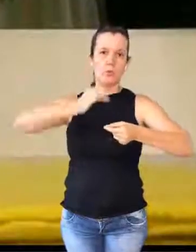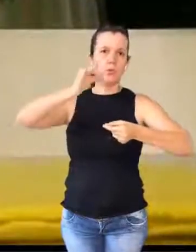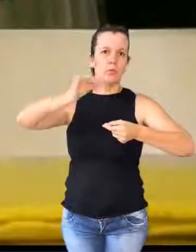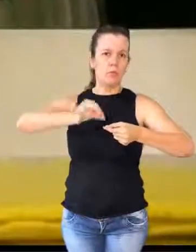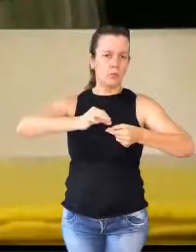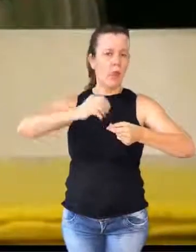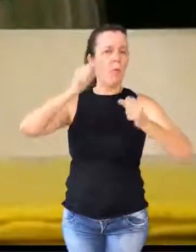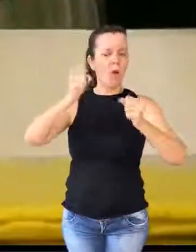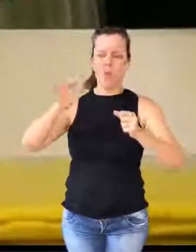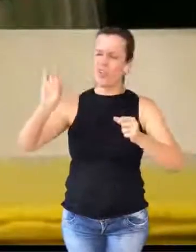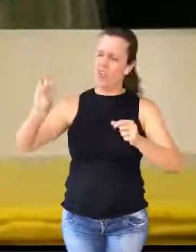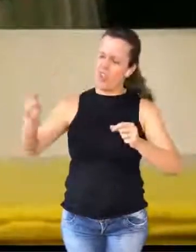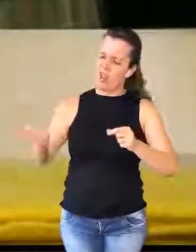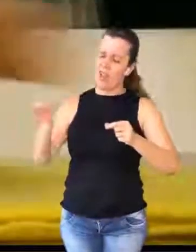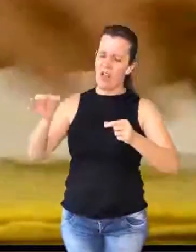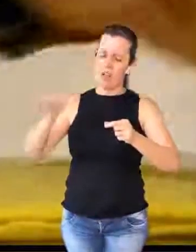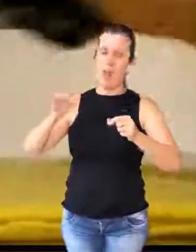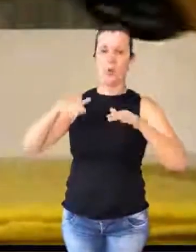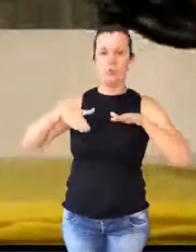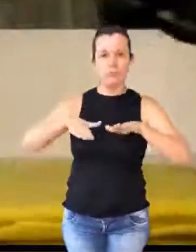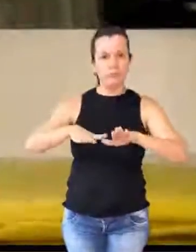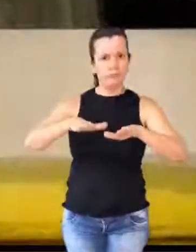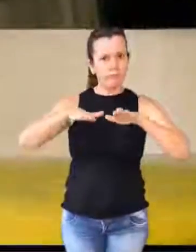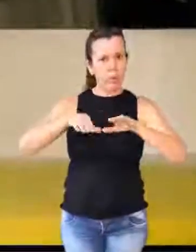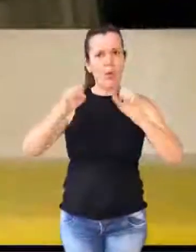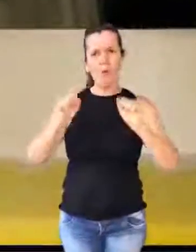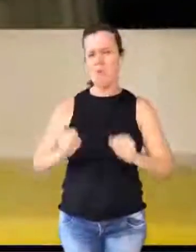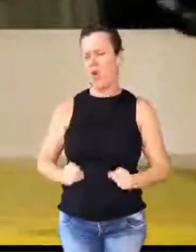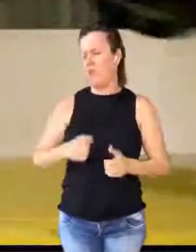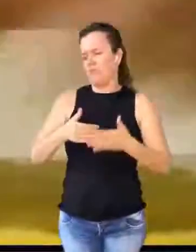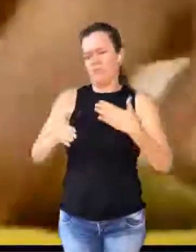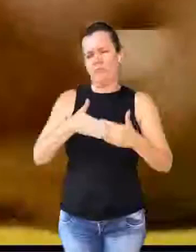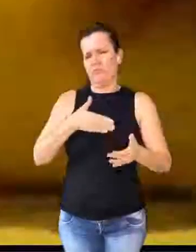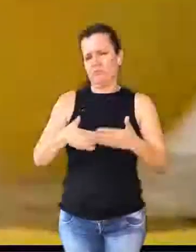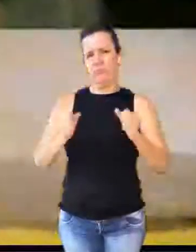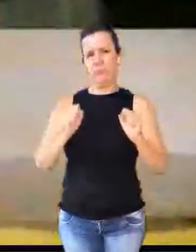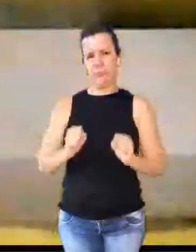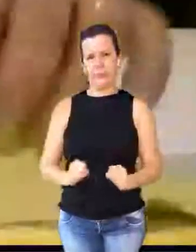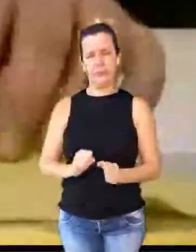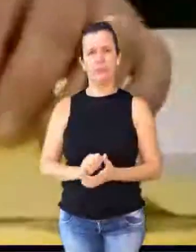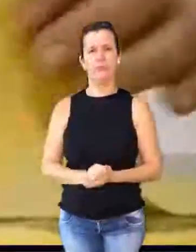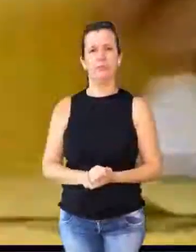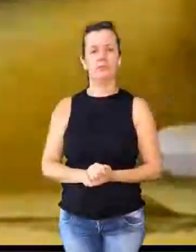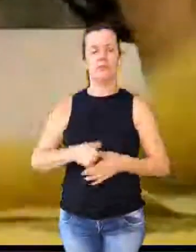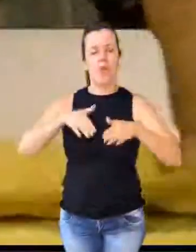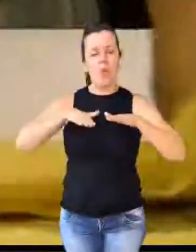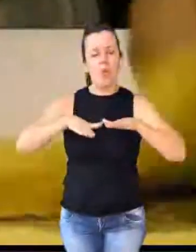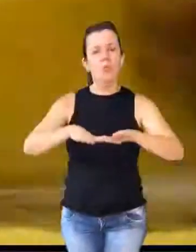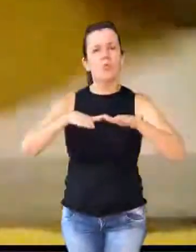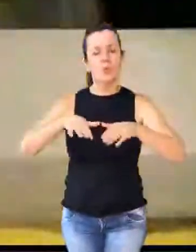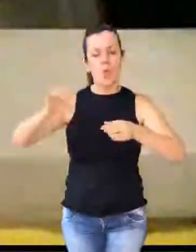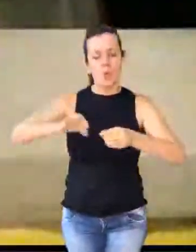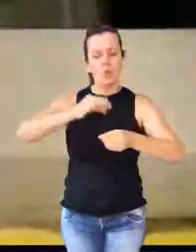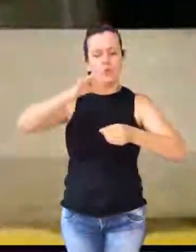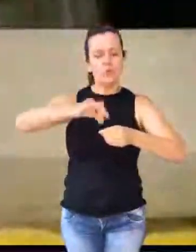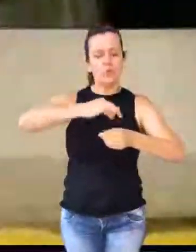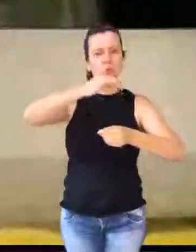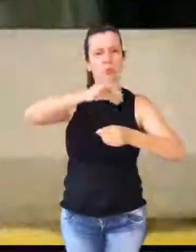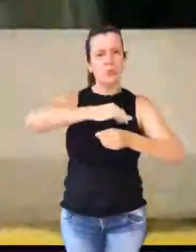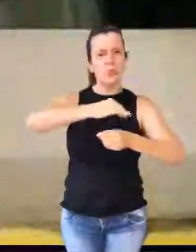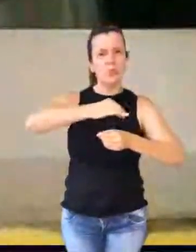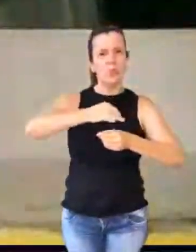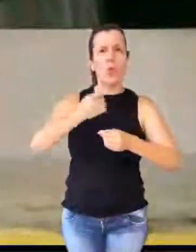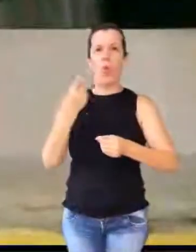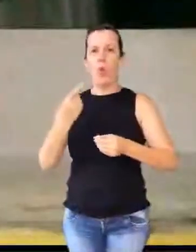E aí, eu vou costurar. Olha, aí você vai fazer isso aqui e